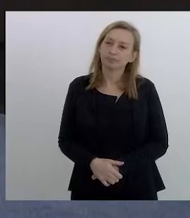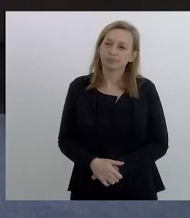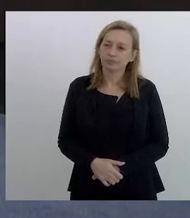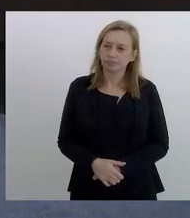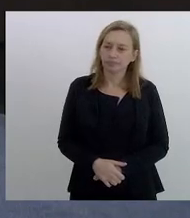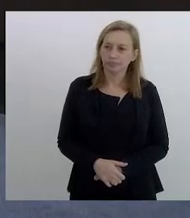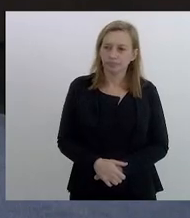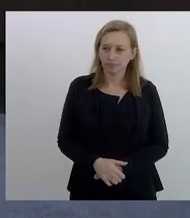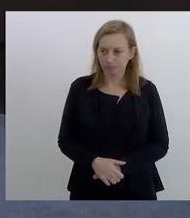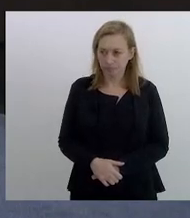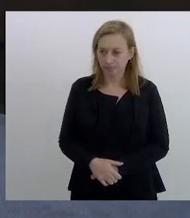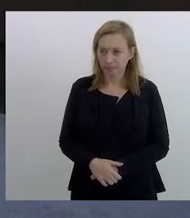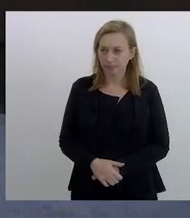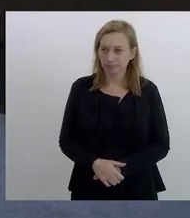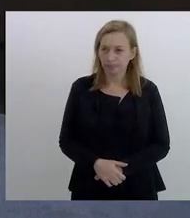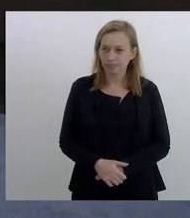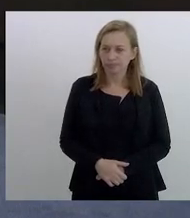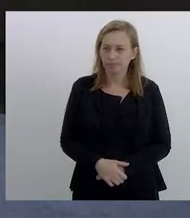Eu pedi uma parte...